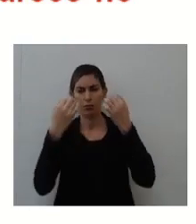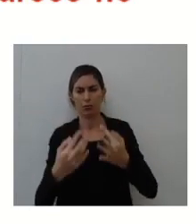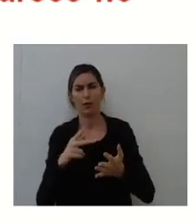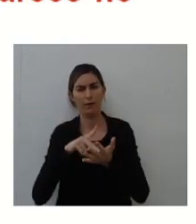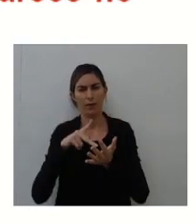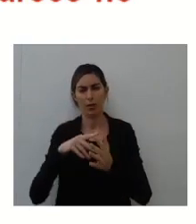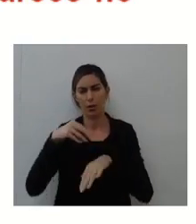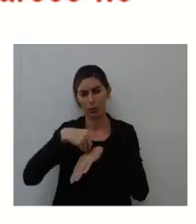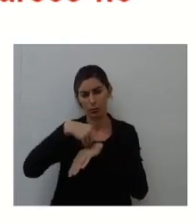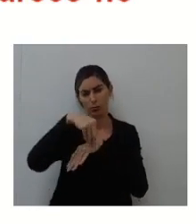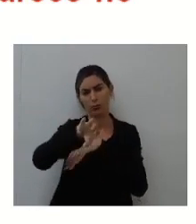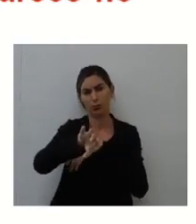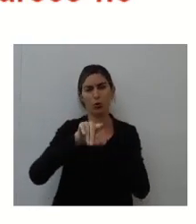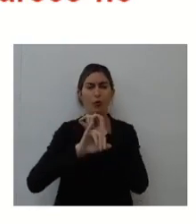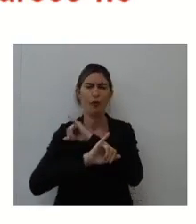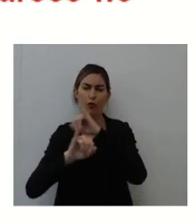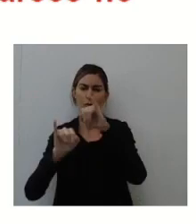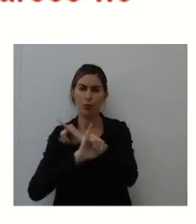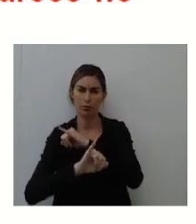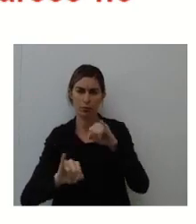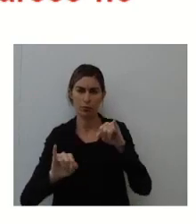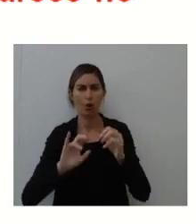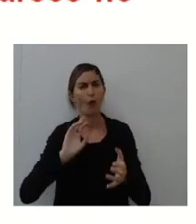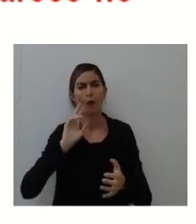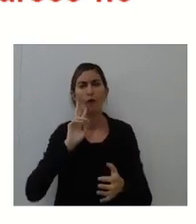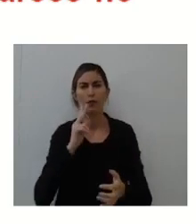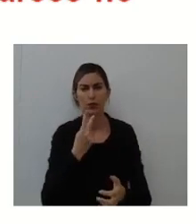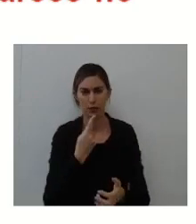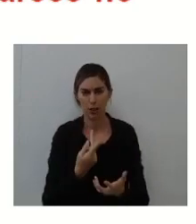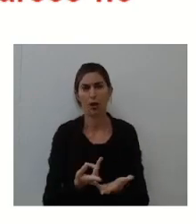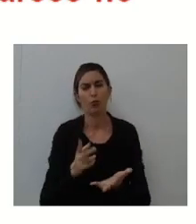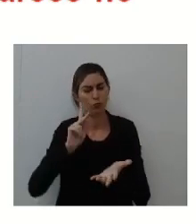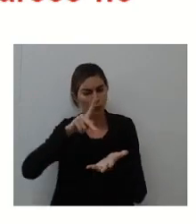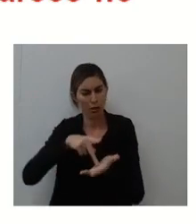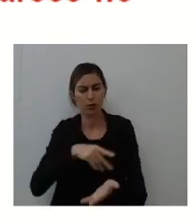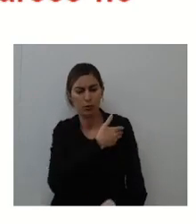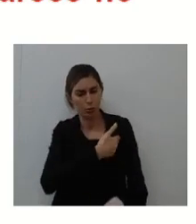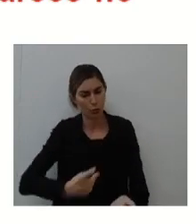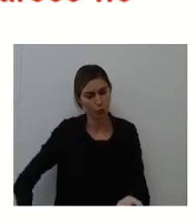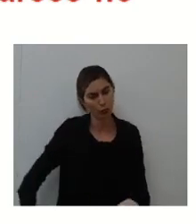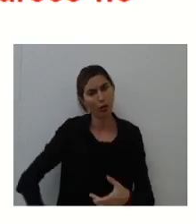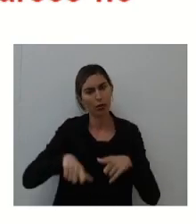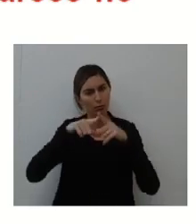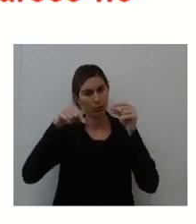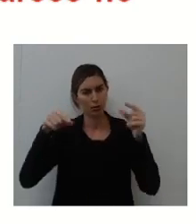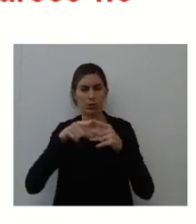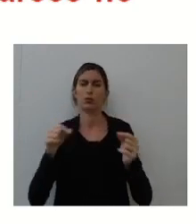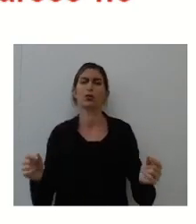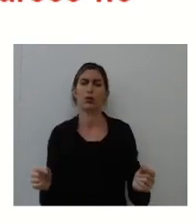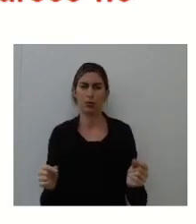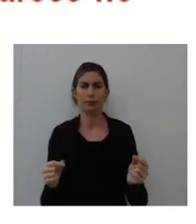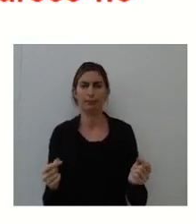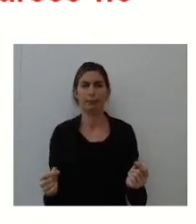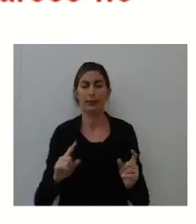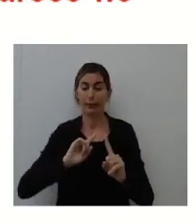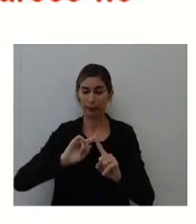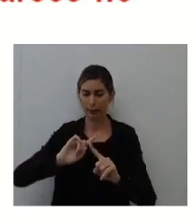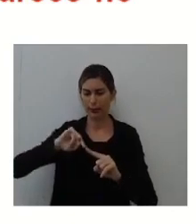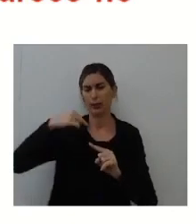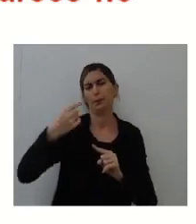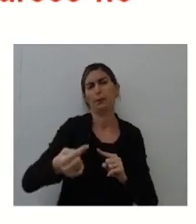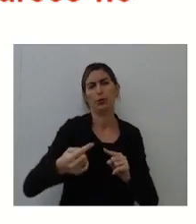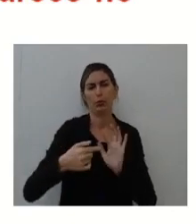verdade trouxe informações oficiais, certo, do governo de Brasília, e aí depois